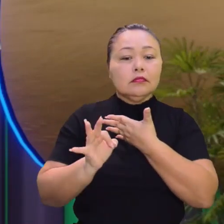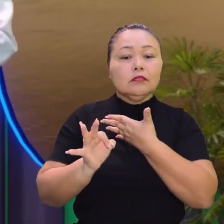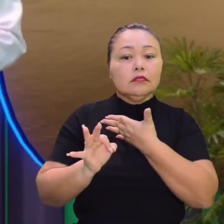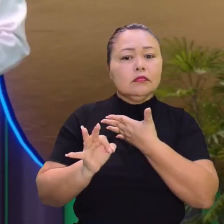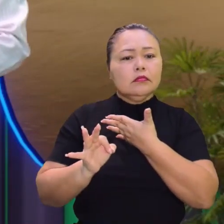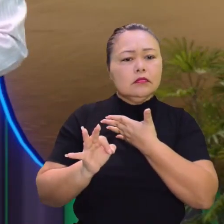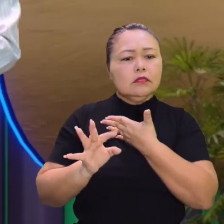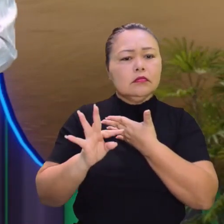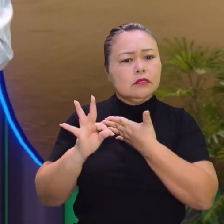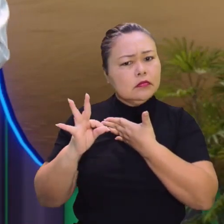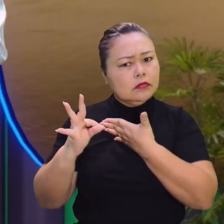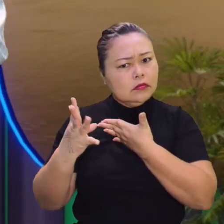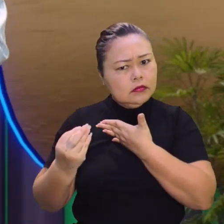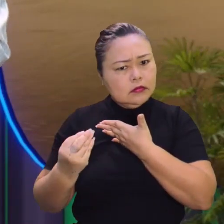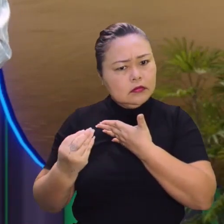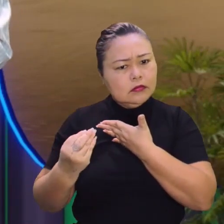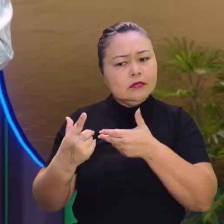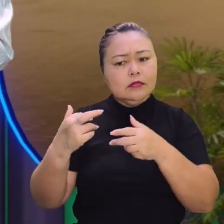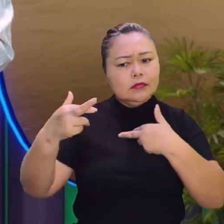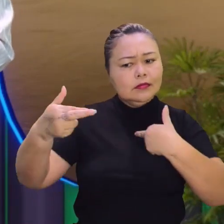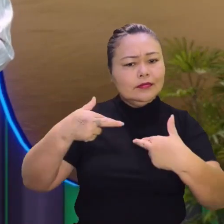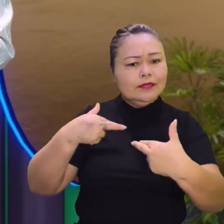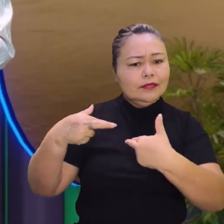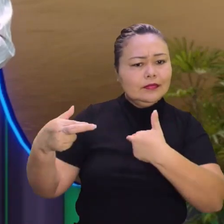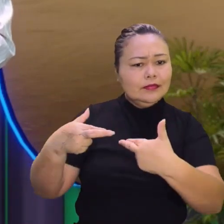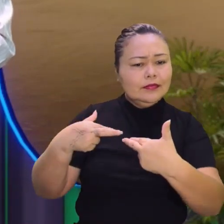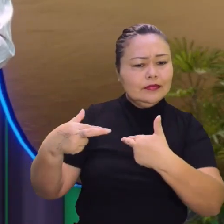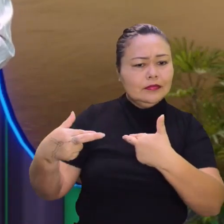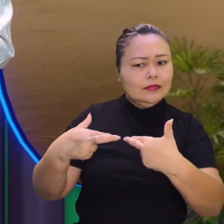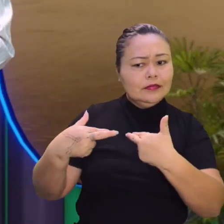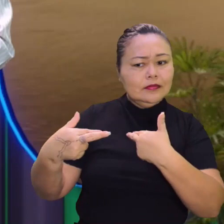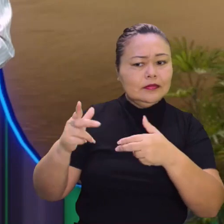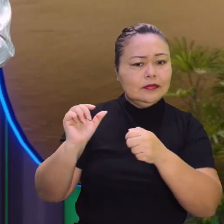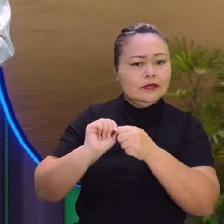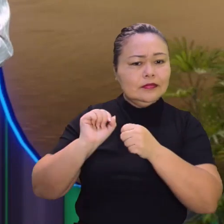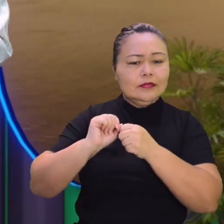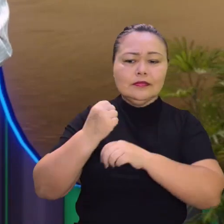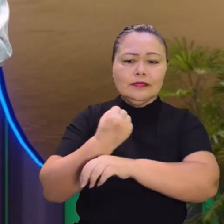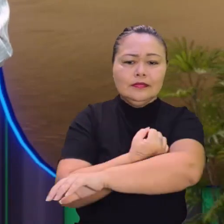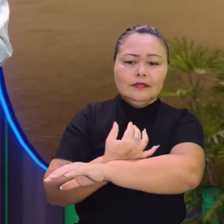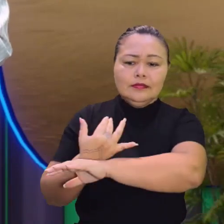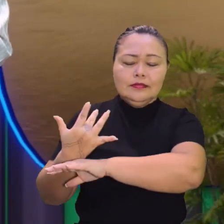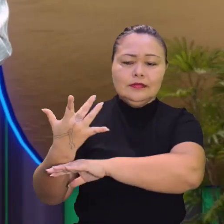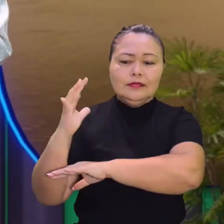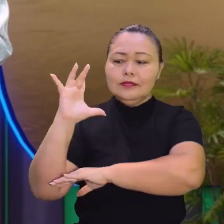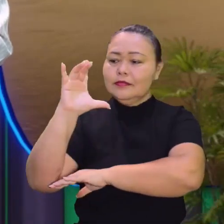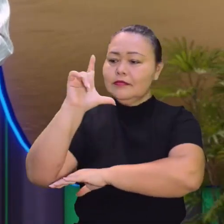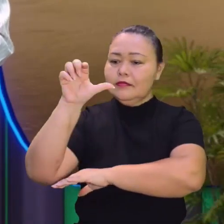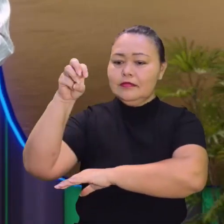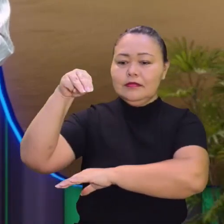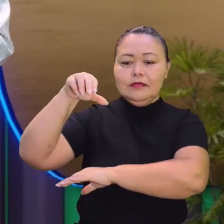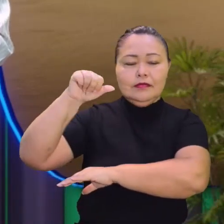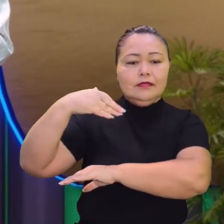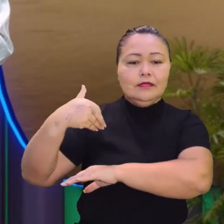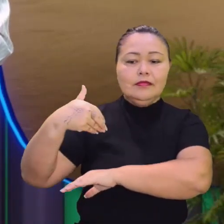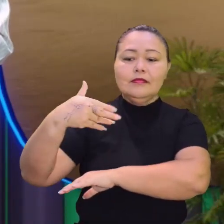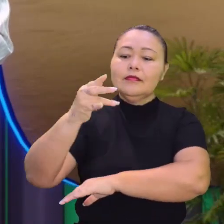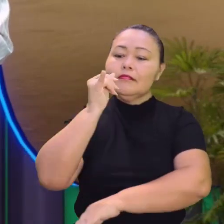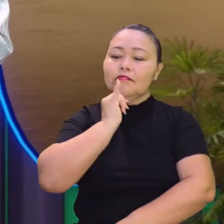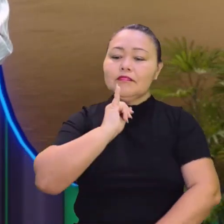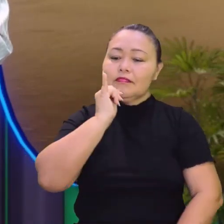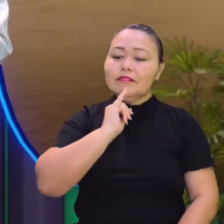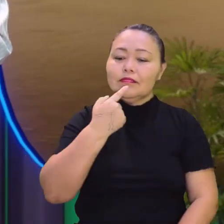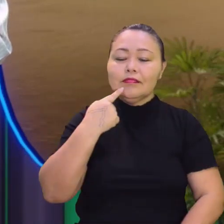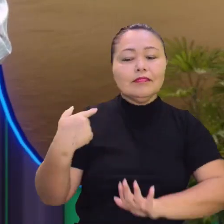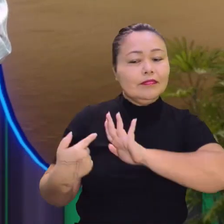Então, tudo a ver a relação, galera, da vegetação com o clima a partir desse exemplo que a